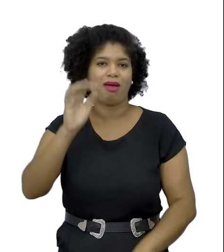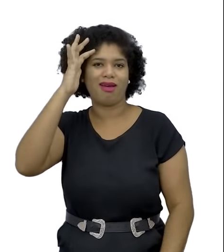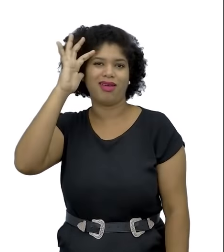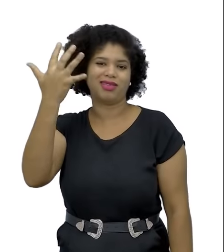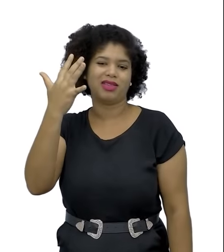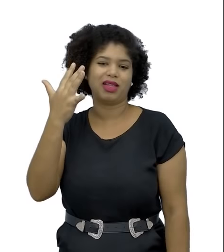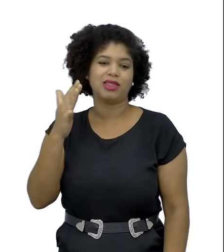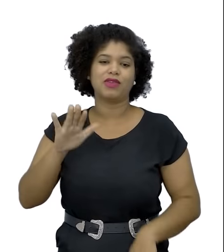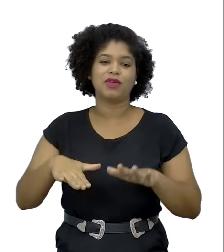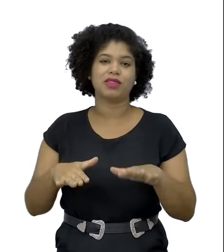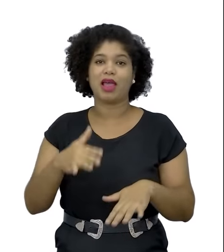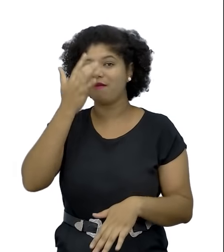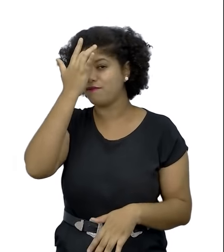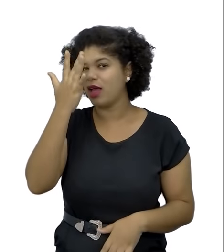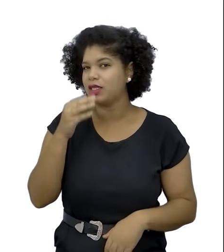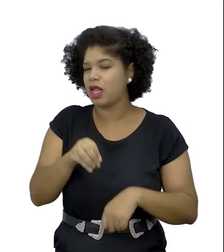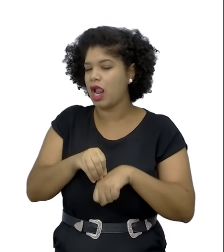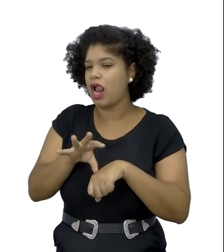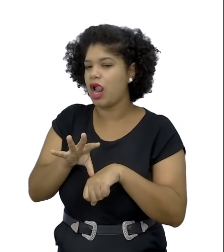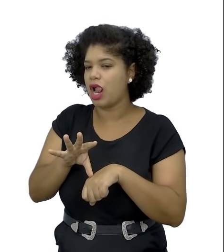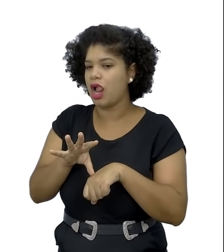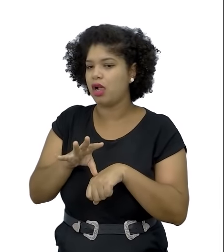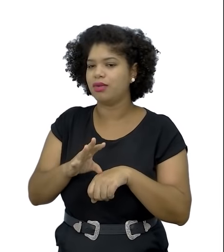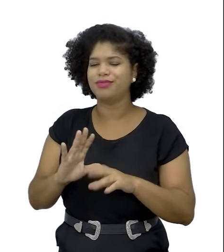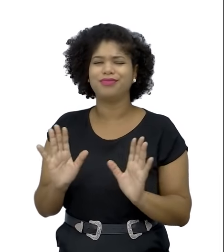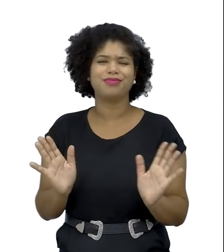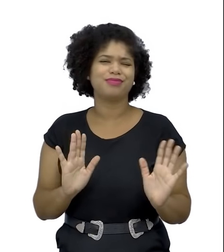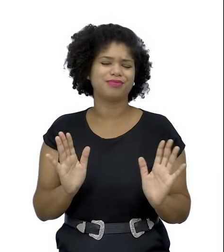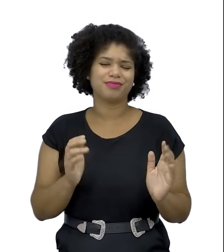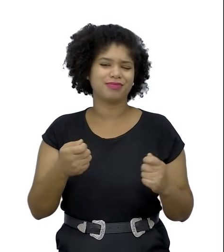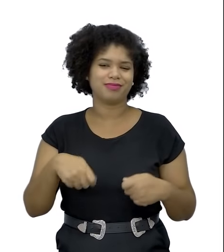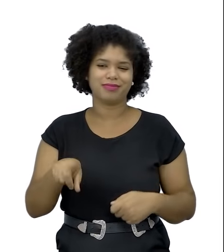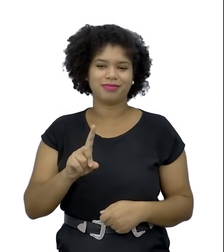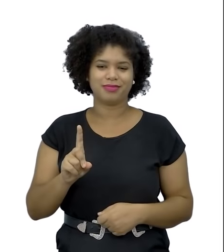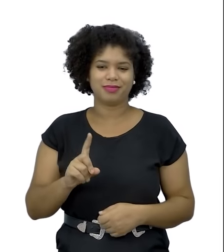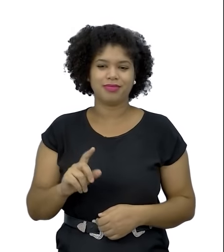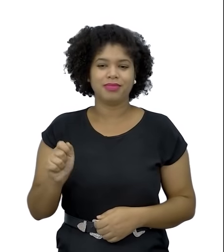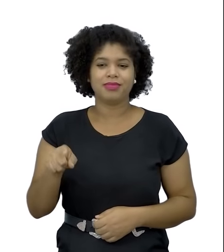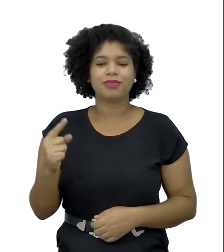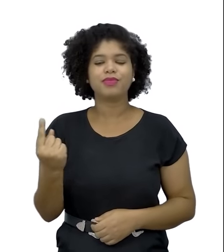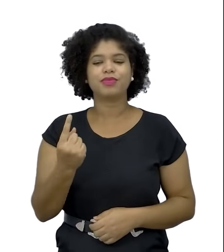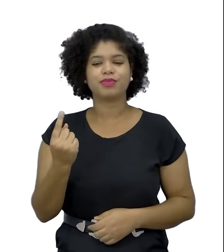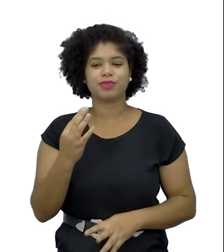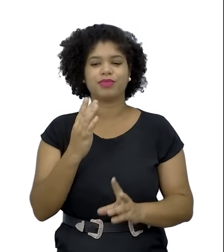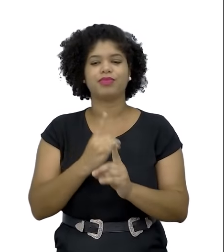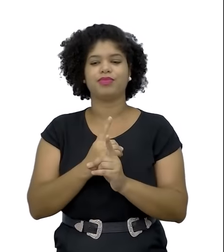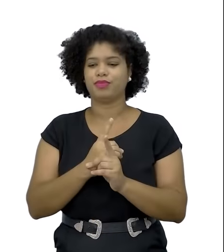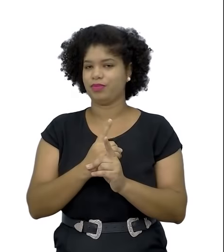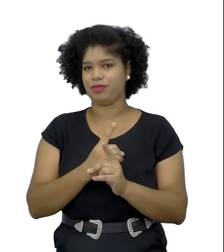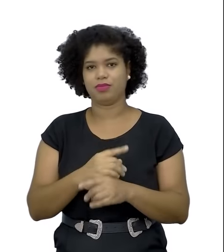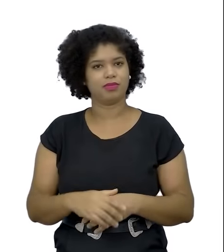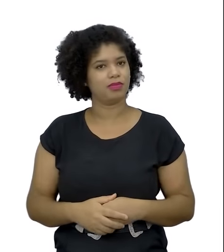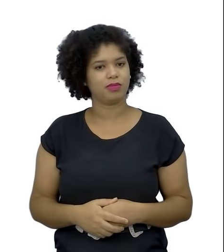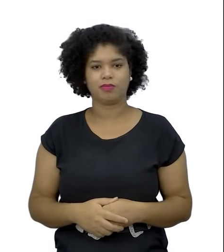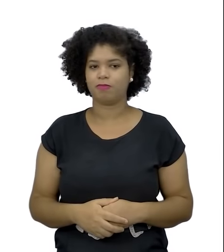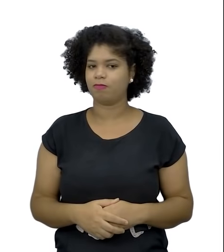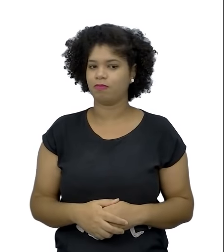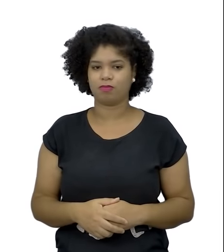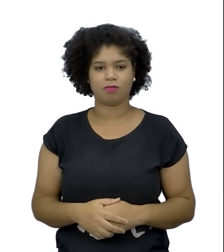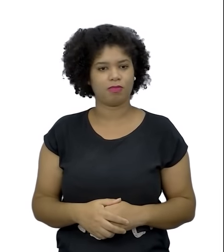para facilitar, para como se fosse dar uma pista para a criança. Mas isso não é